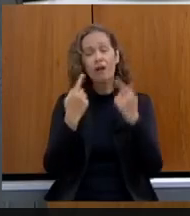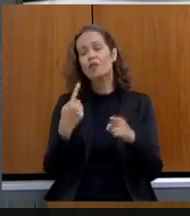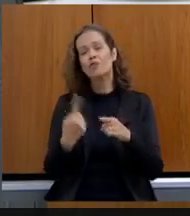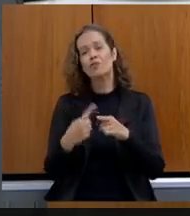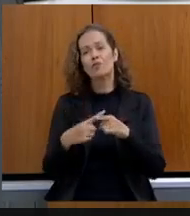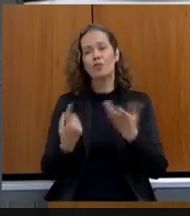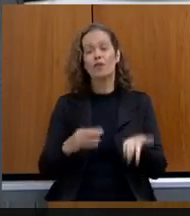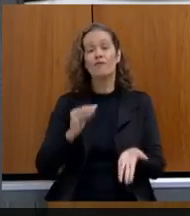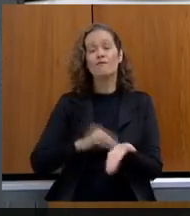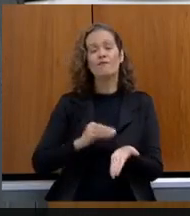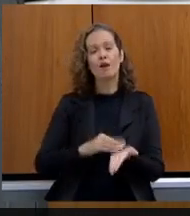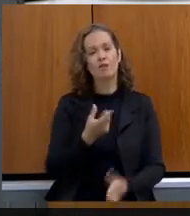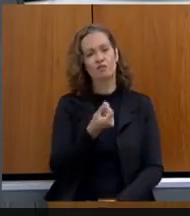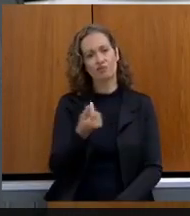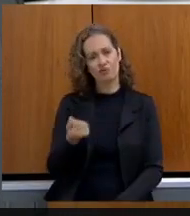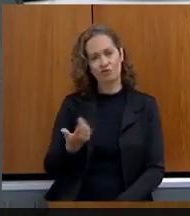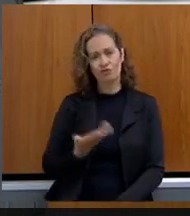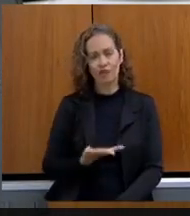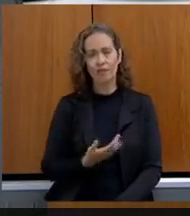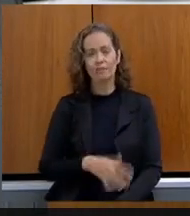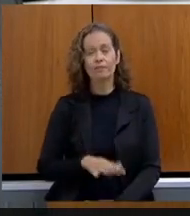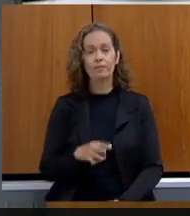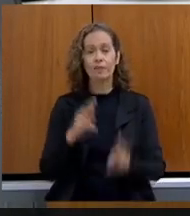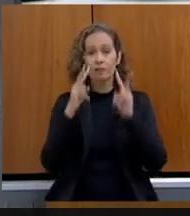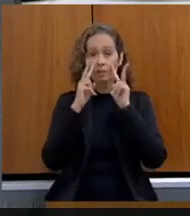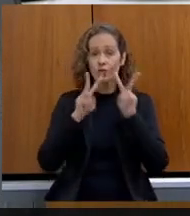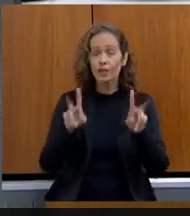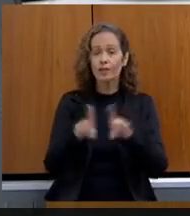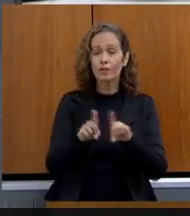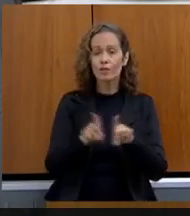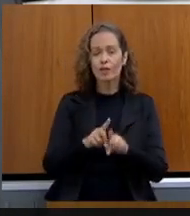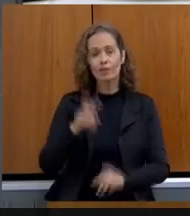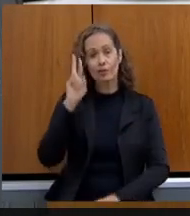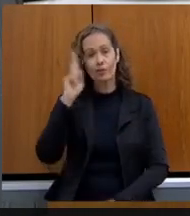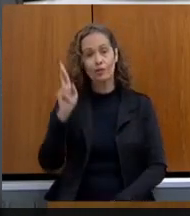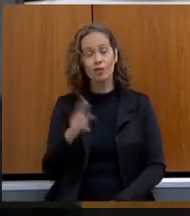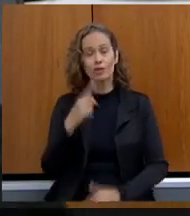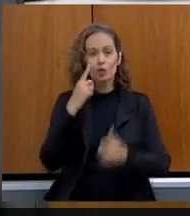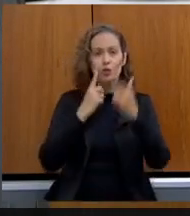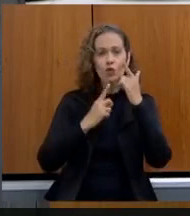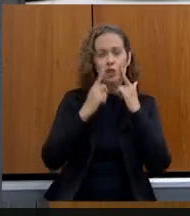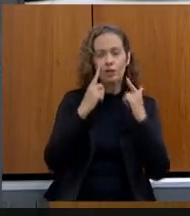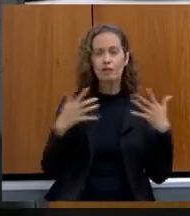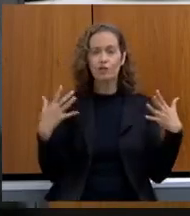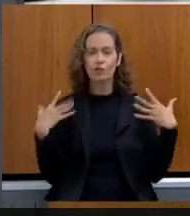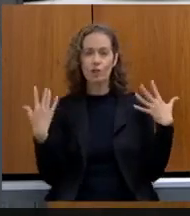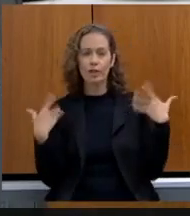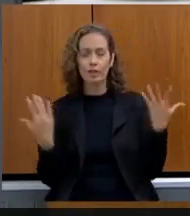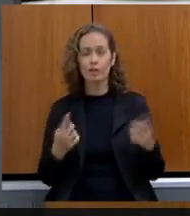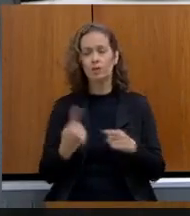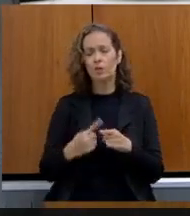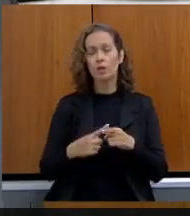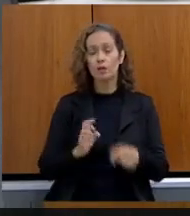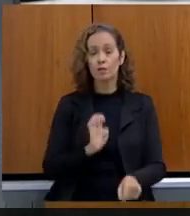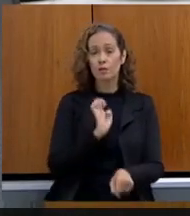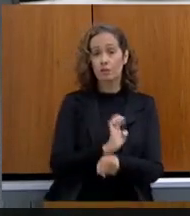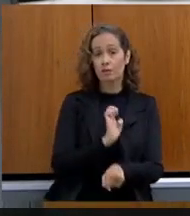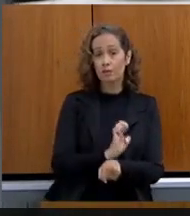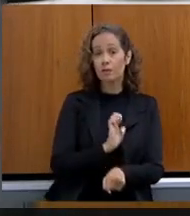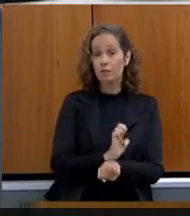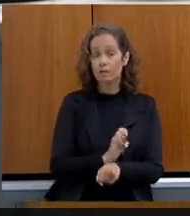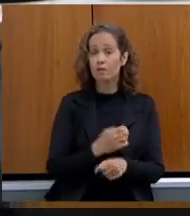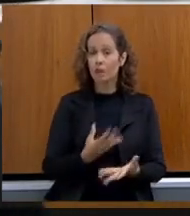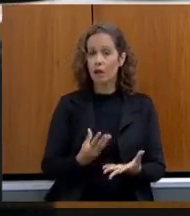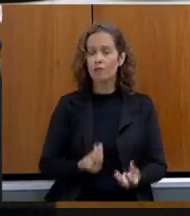é testemunhei diretores choramos de alegria porque o estado se obviamente antes conseguiu cumprir sua